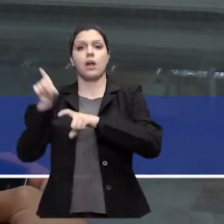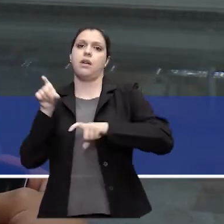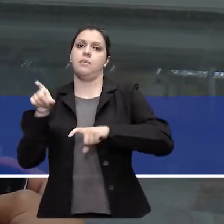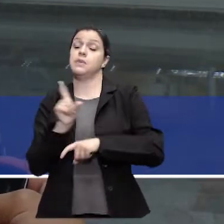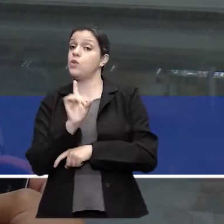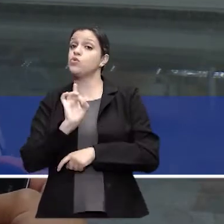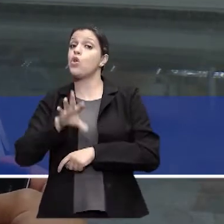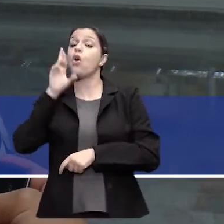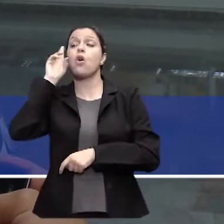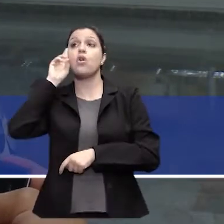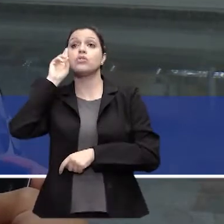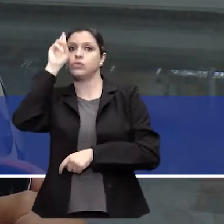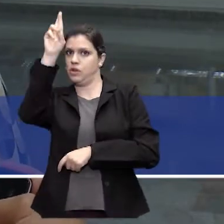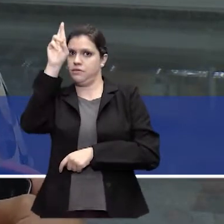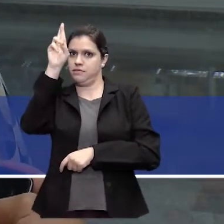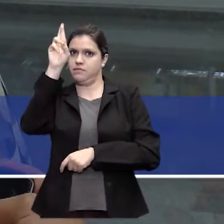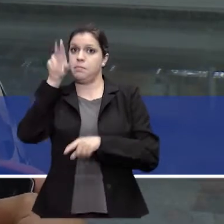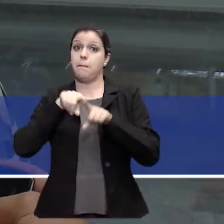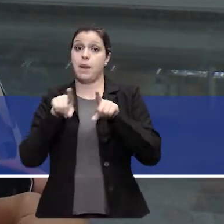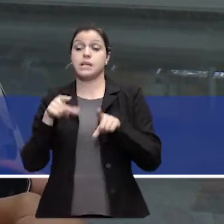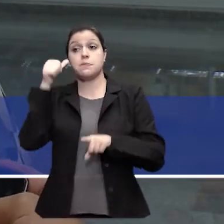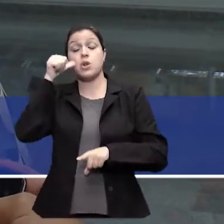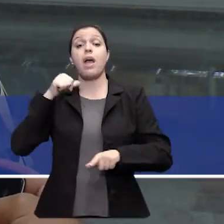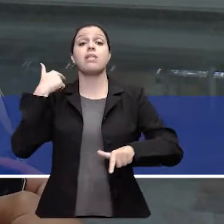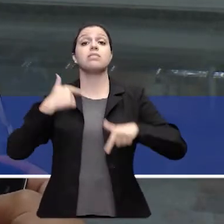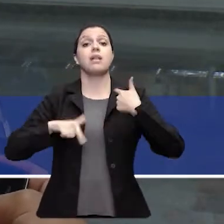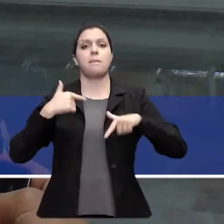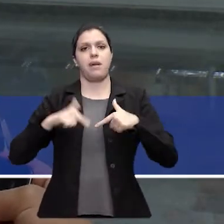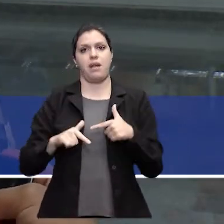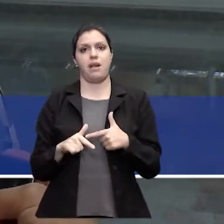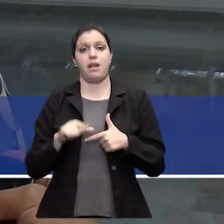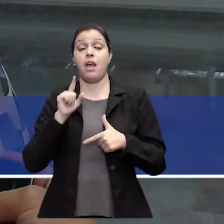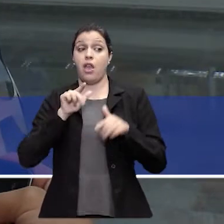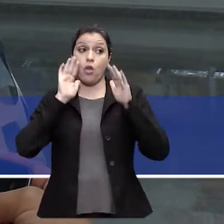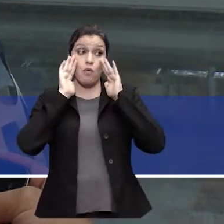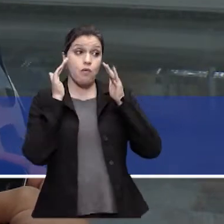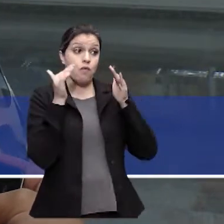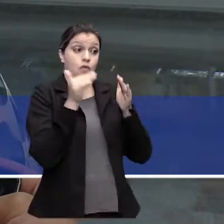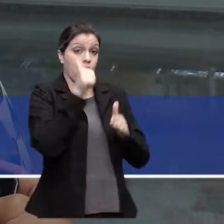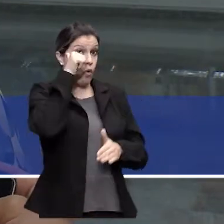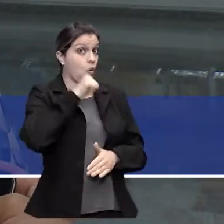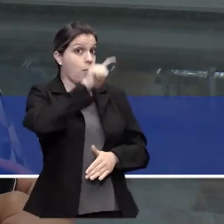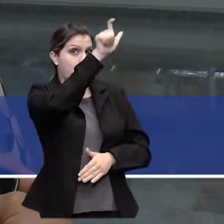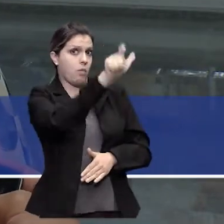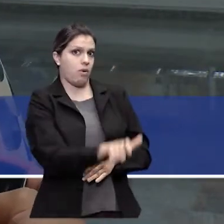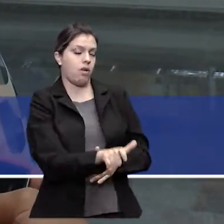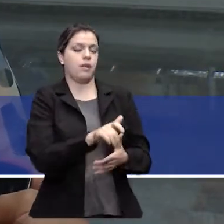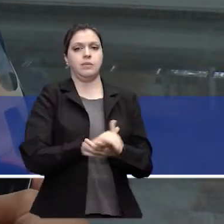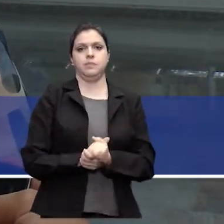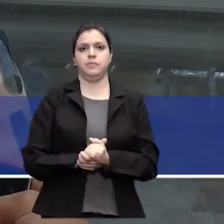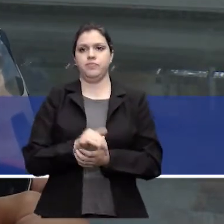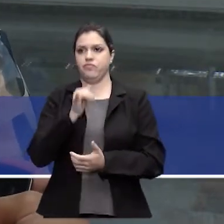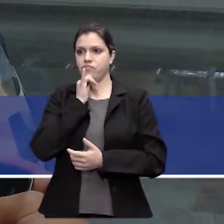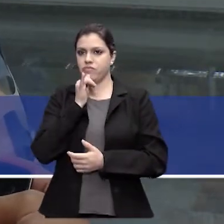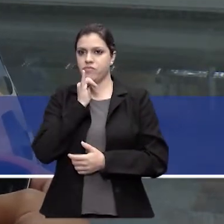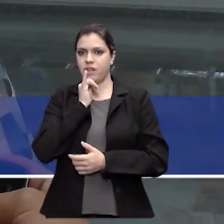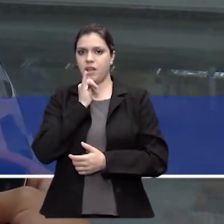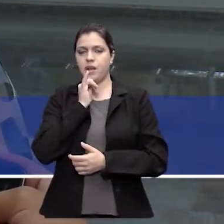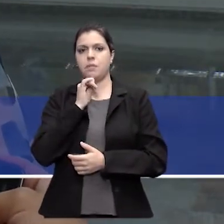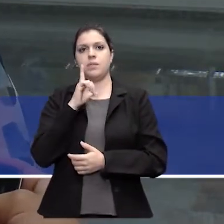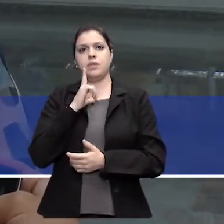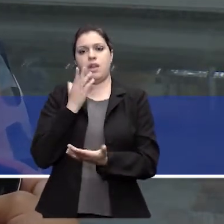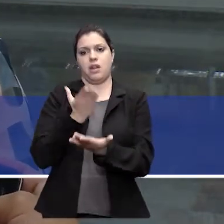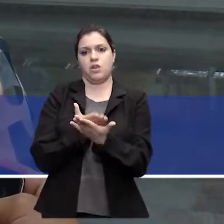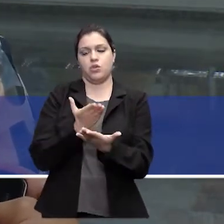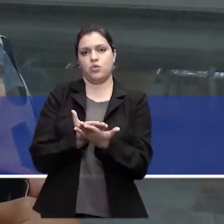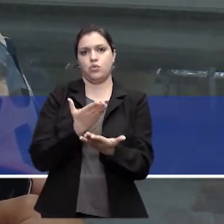à frente da gestão. E é isso que eu trago hoje, um olhar sobre essa mulher, né? É a mulher que tem